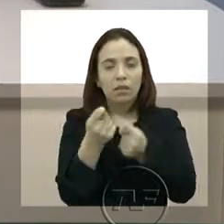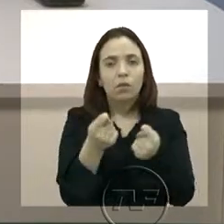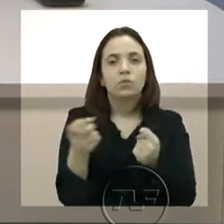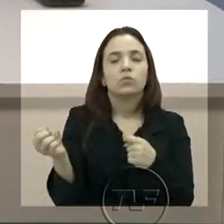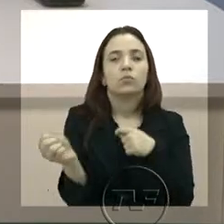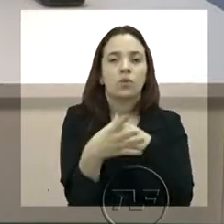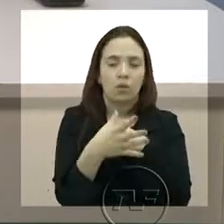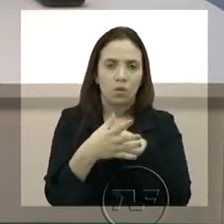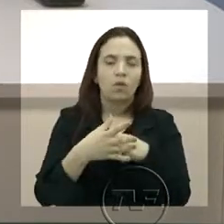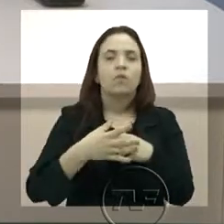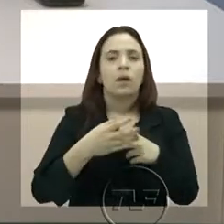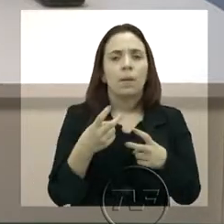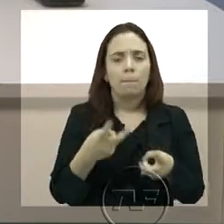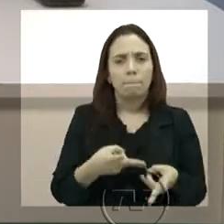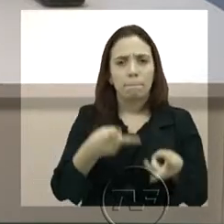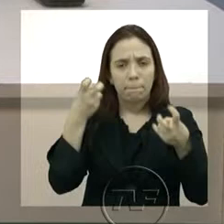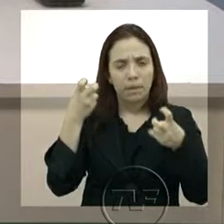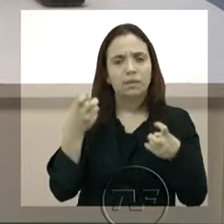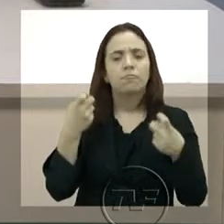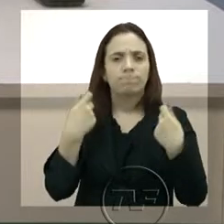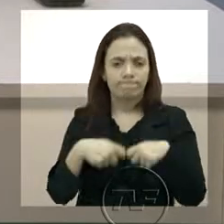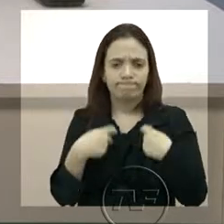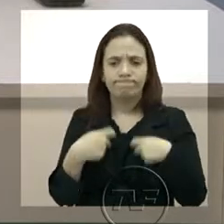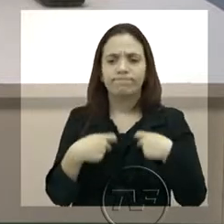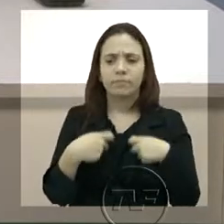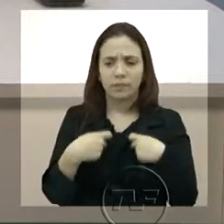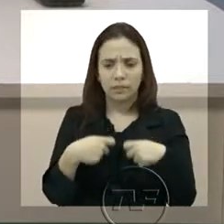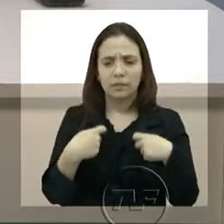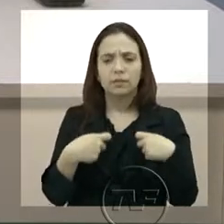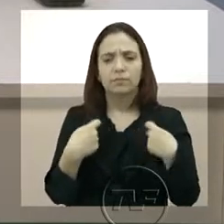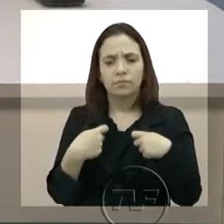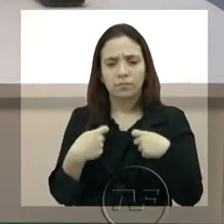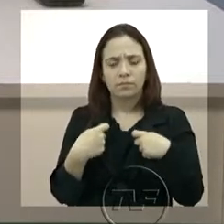gente percebe que há uma necessidade de se